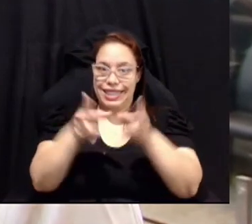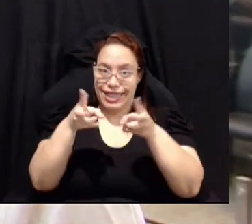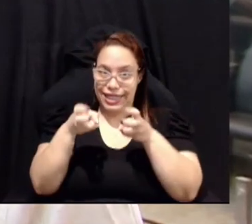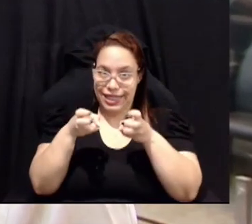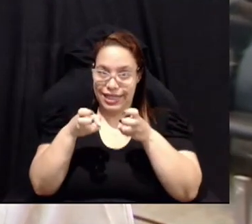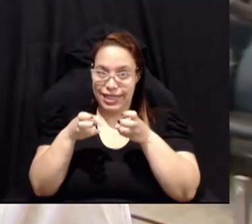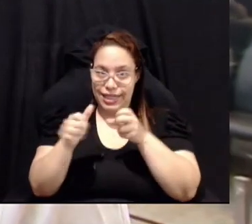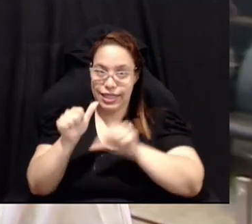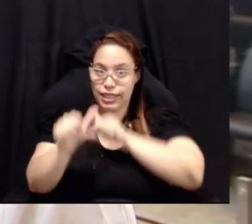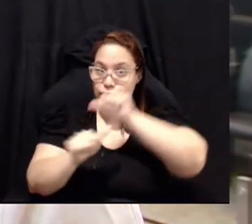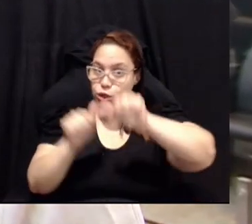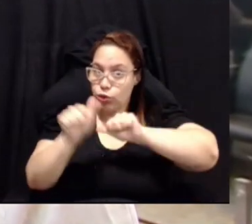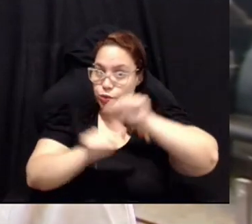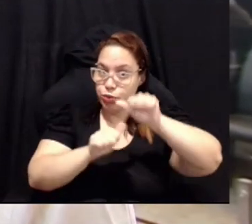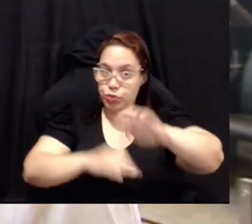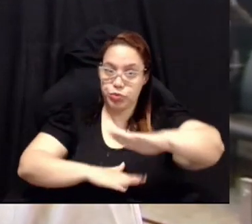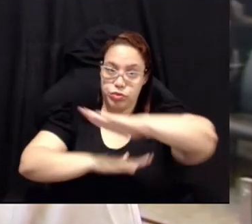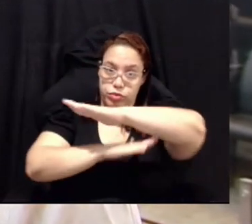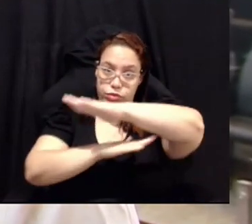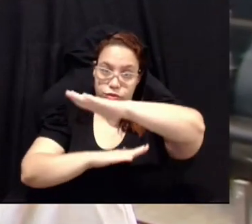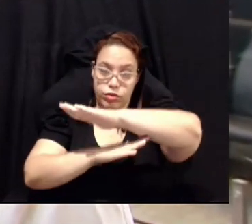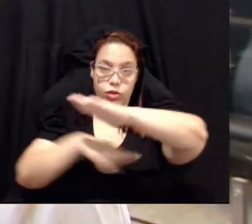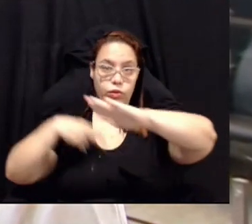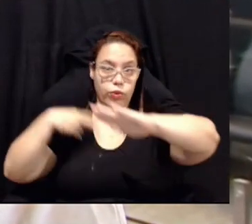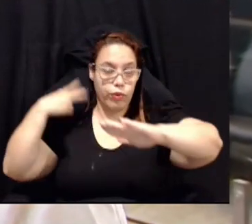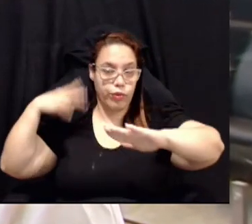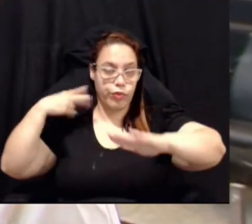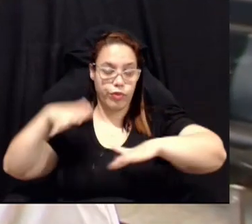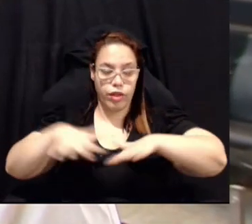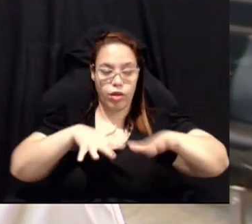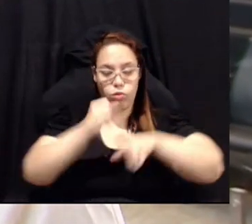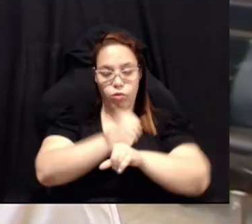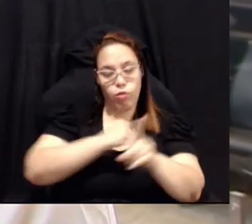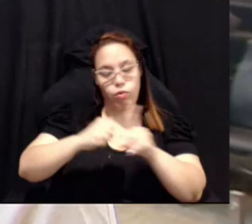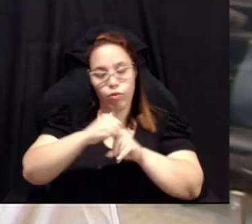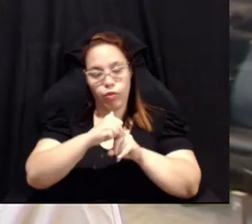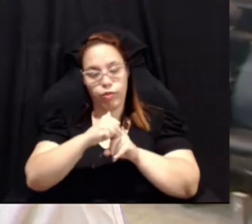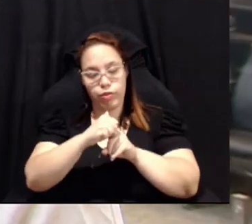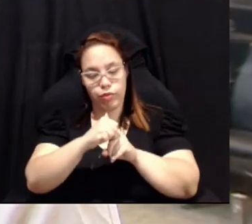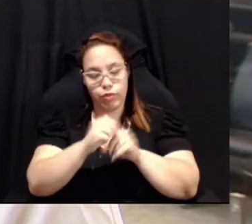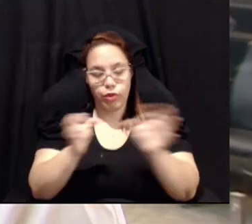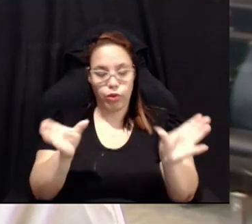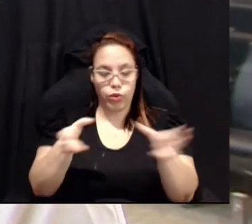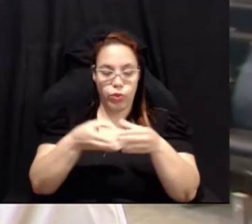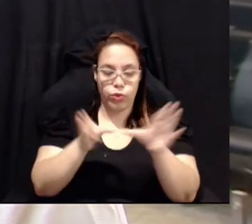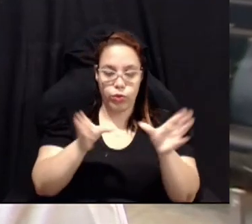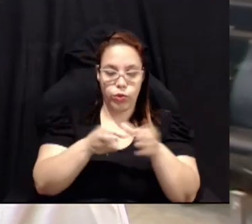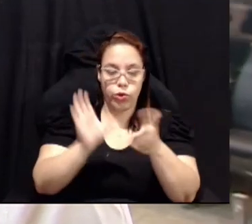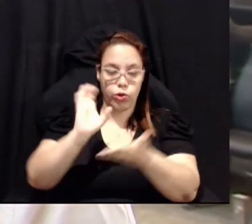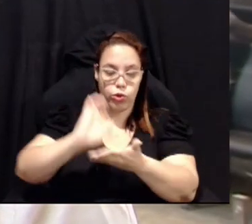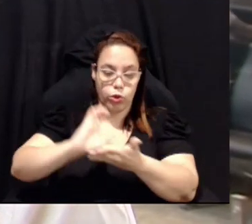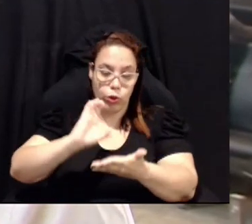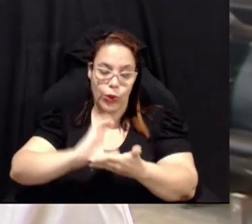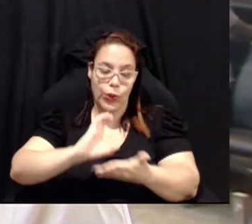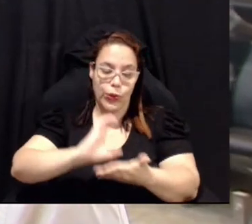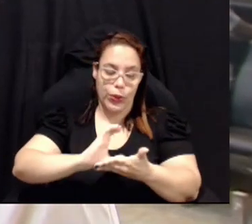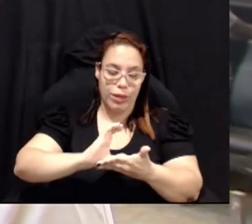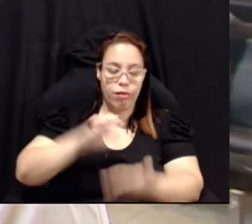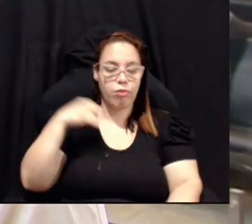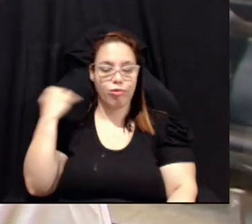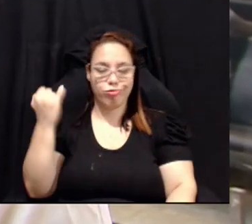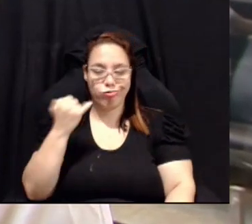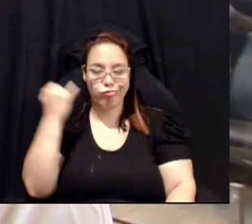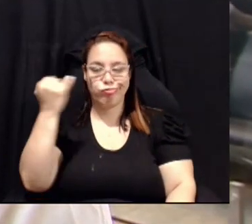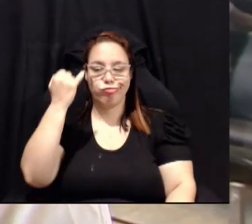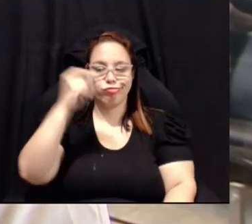renovação da Câmara, da política, dos movimentos sociais, dos coletivos, dos conselhos, que é muito importante e significativo, e isso